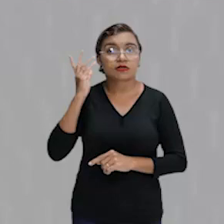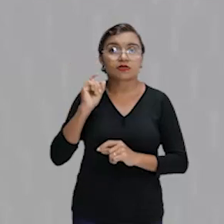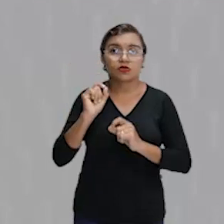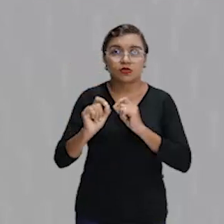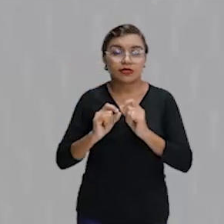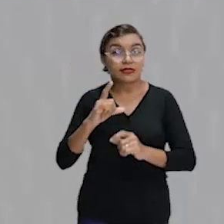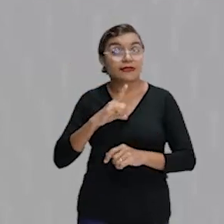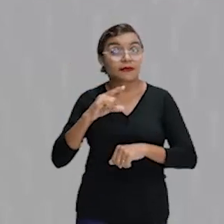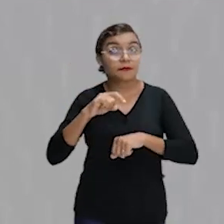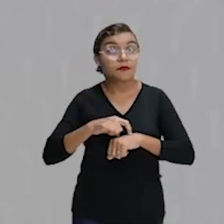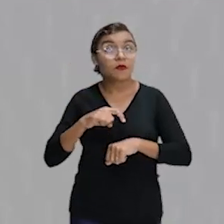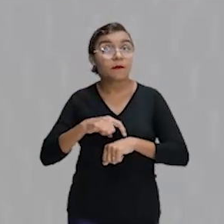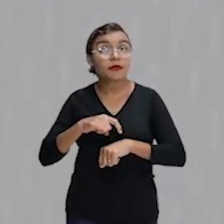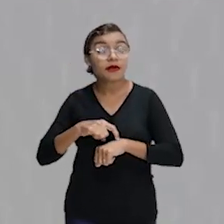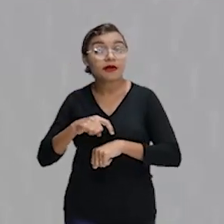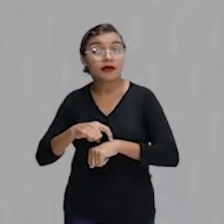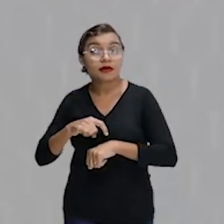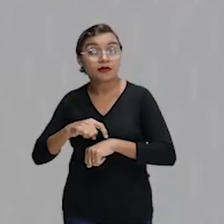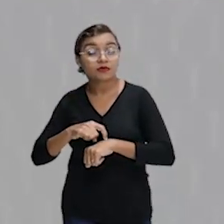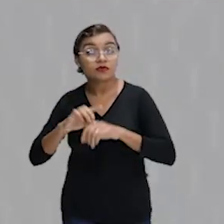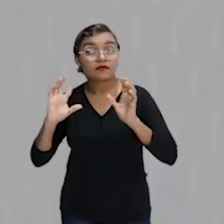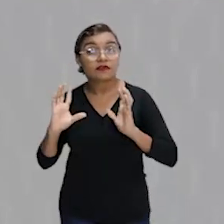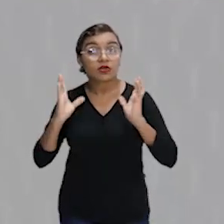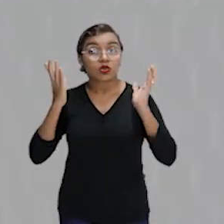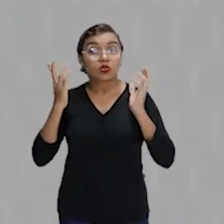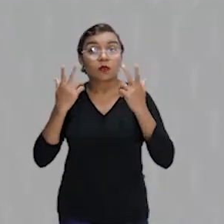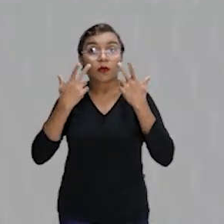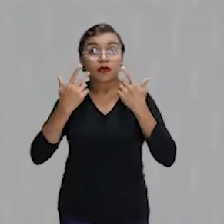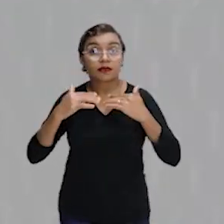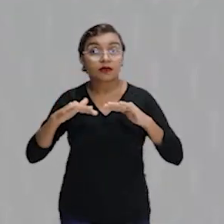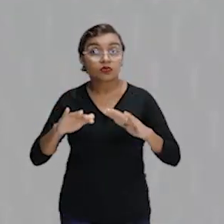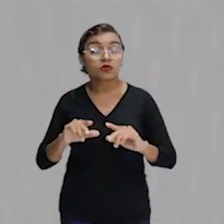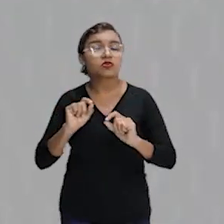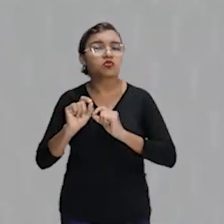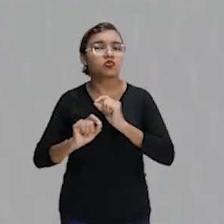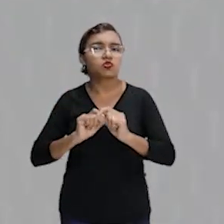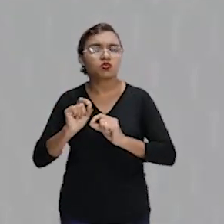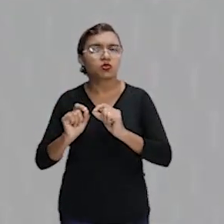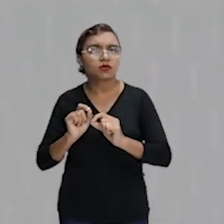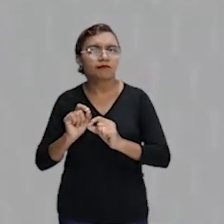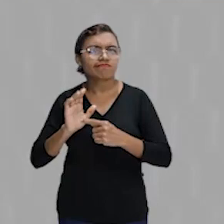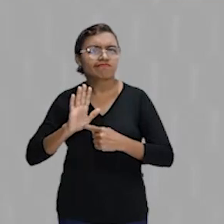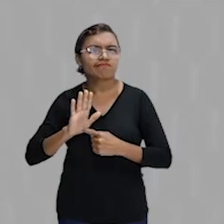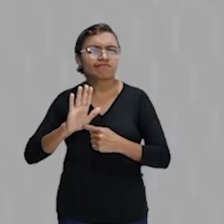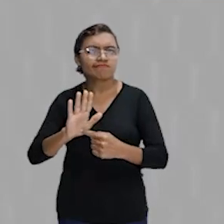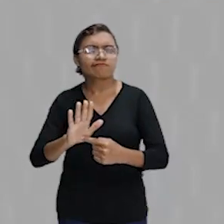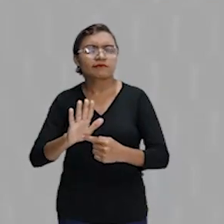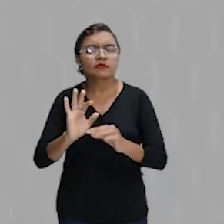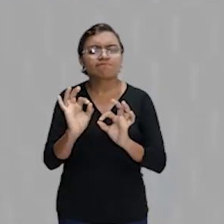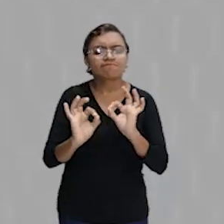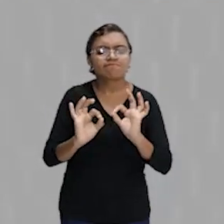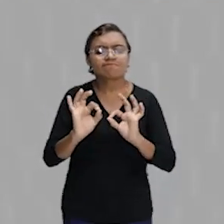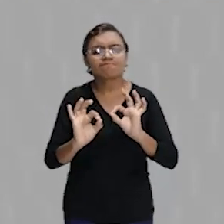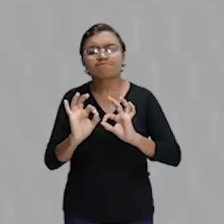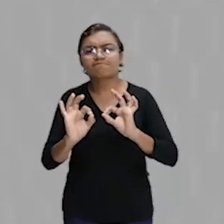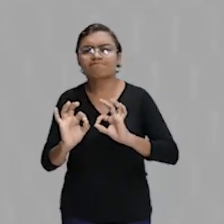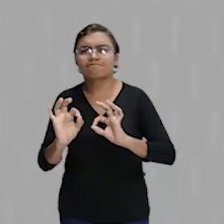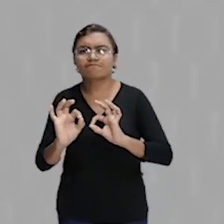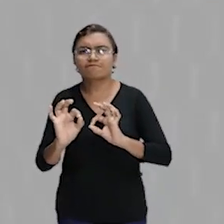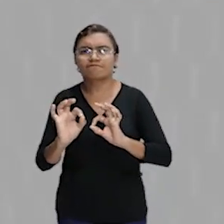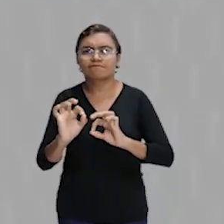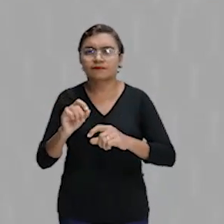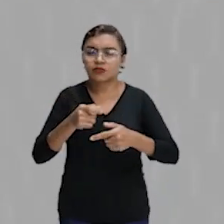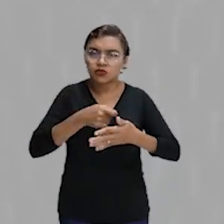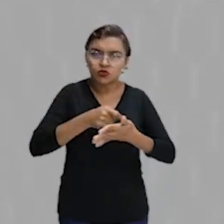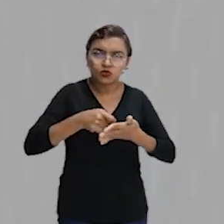ter situações, fenômenos naturais, aonde foi necessário aparecer assim um pequeno ajuste na escrita da